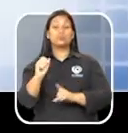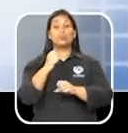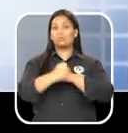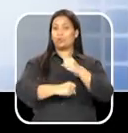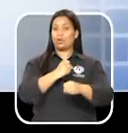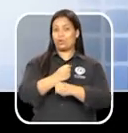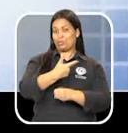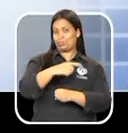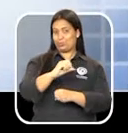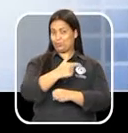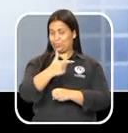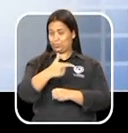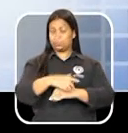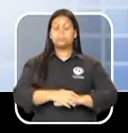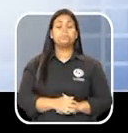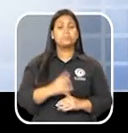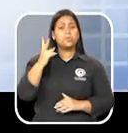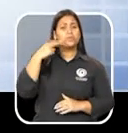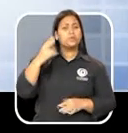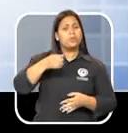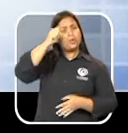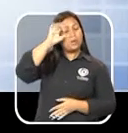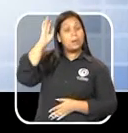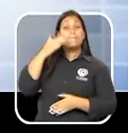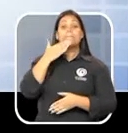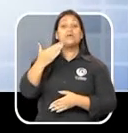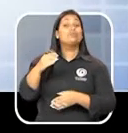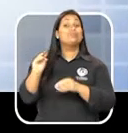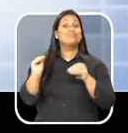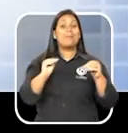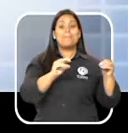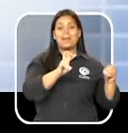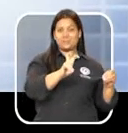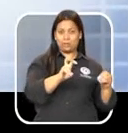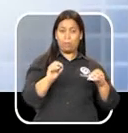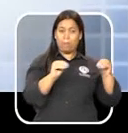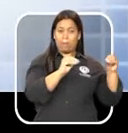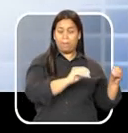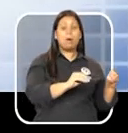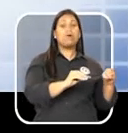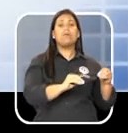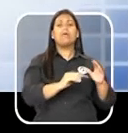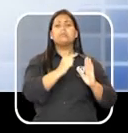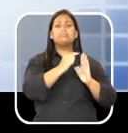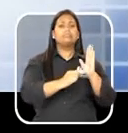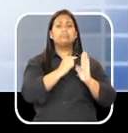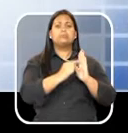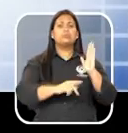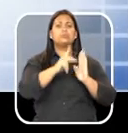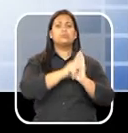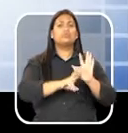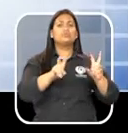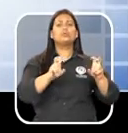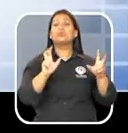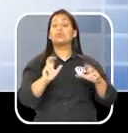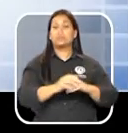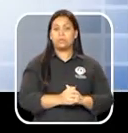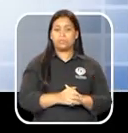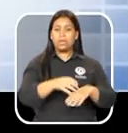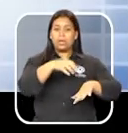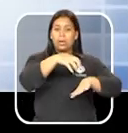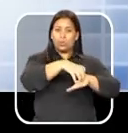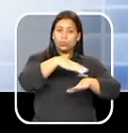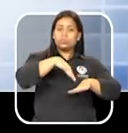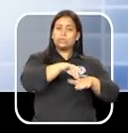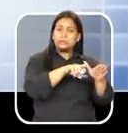O vereador João Paulo Rilo pediu vista por 5 sessões do veto ao projeto sobre o CIEC, Centro Integrado